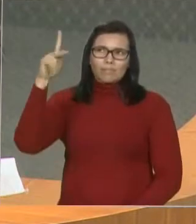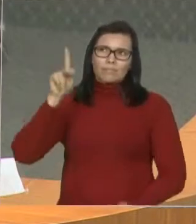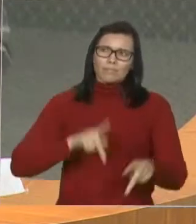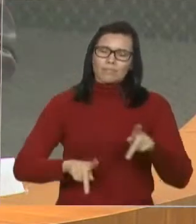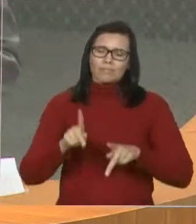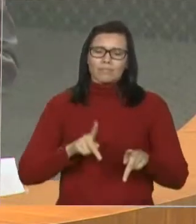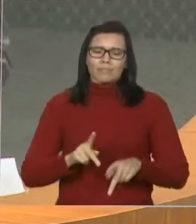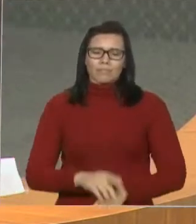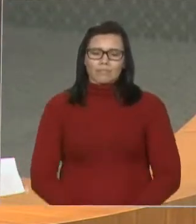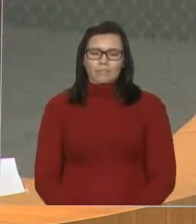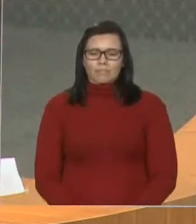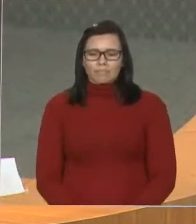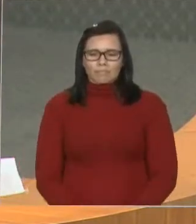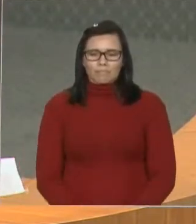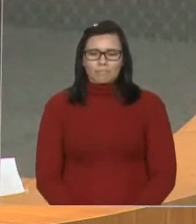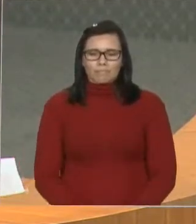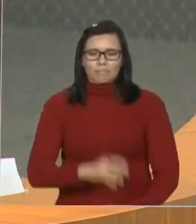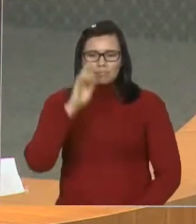Senhor presidente,